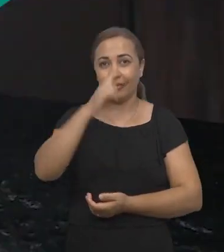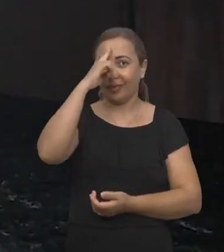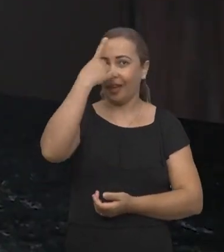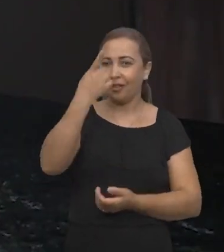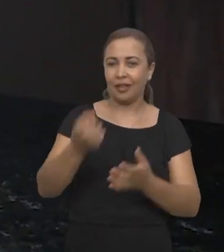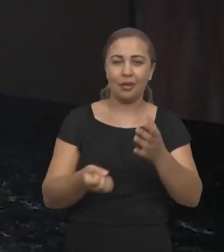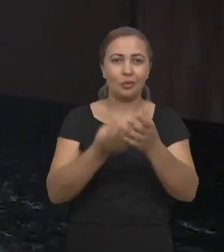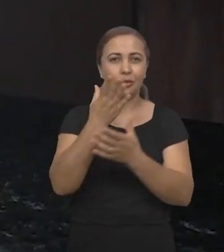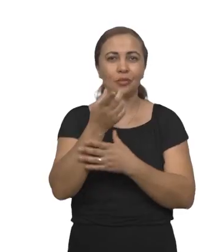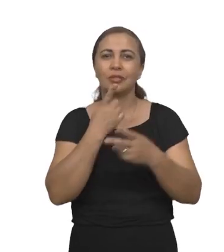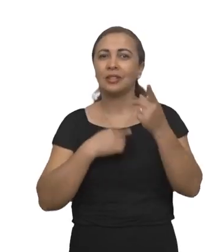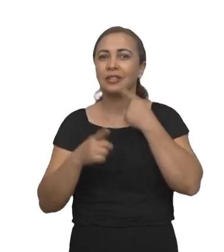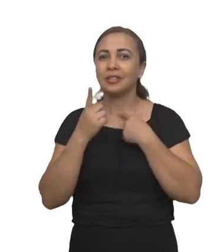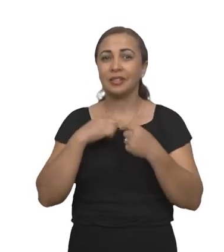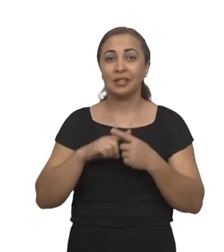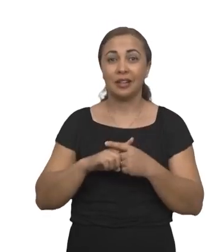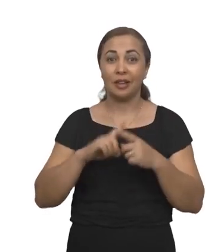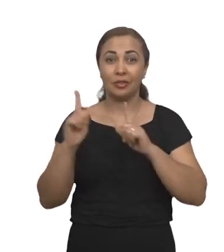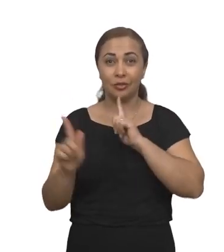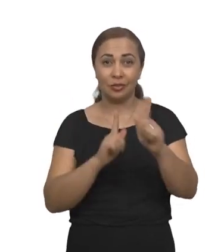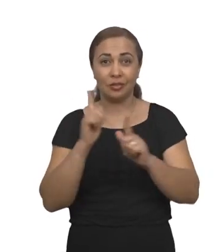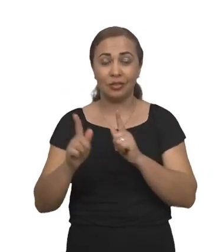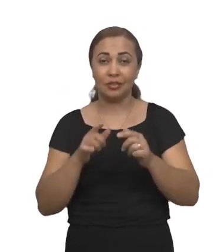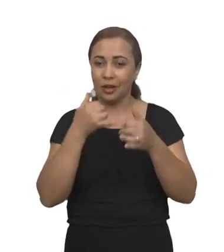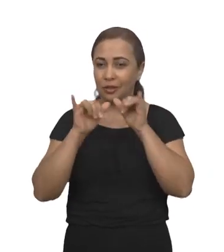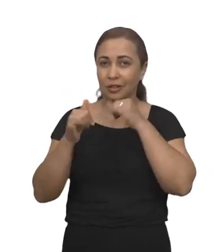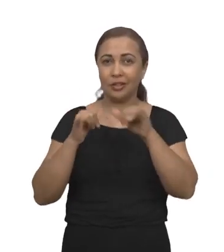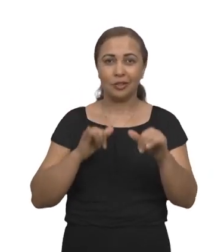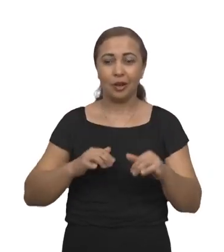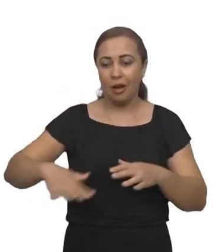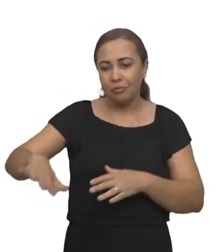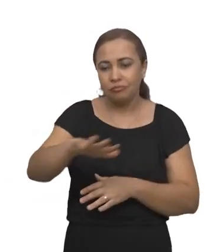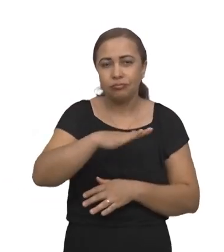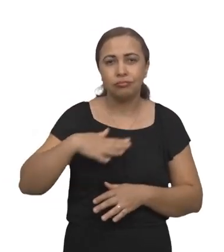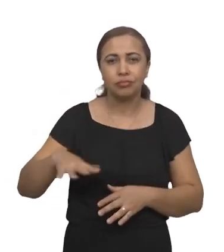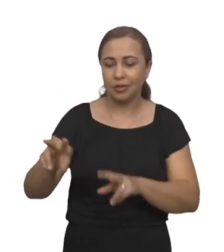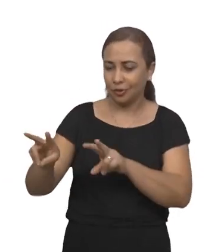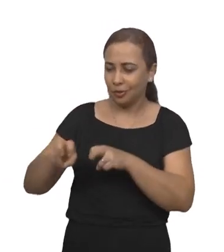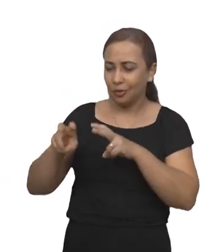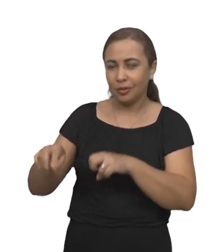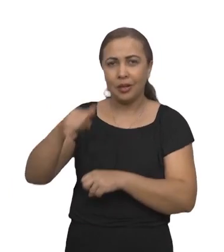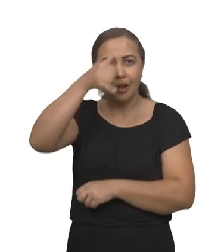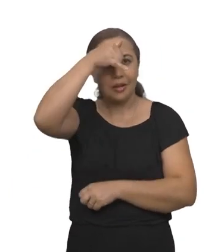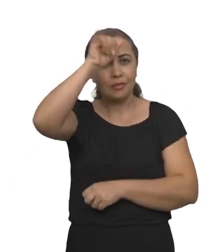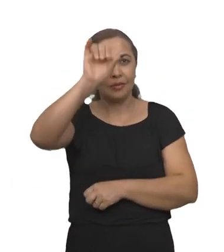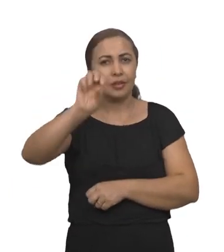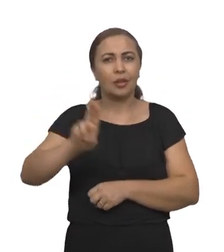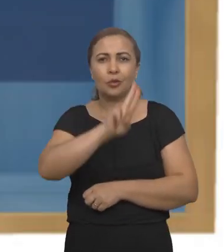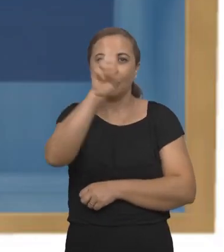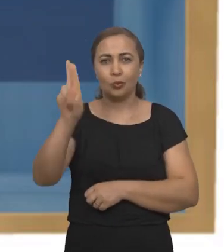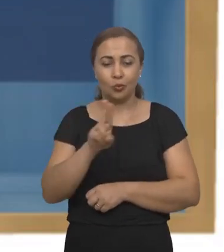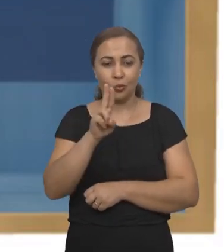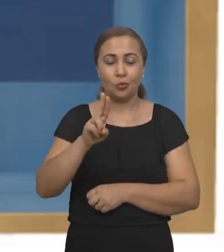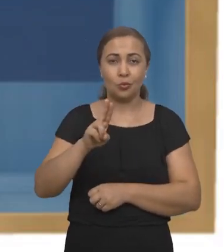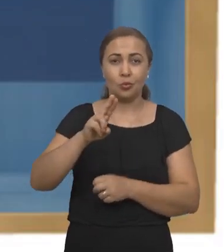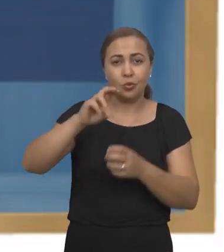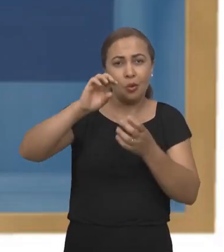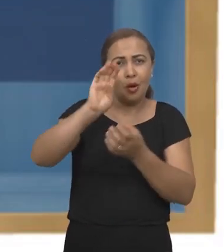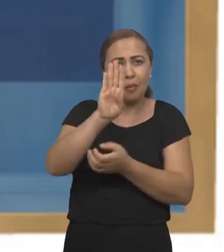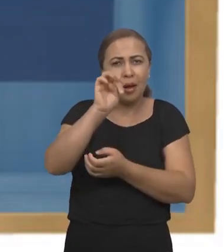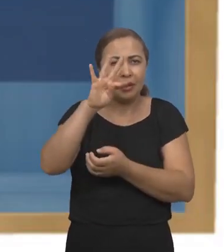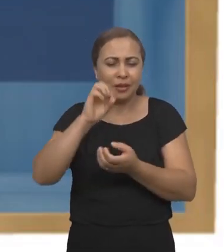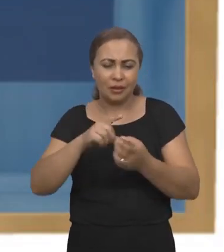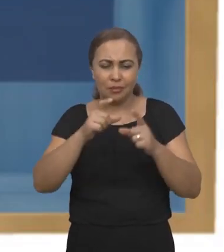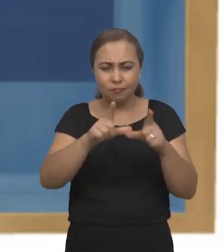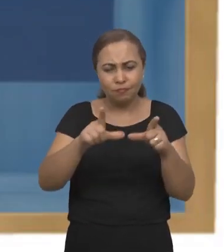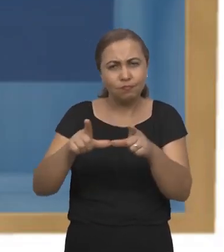A ideia surgiu da necessidade da geração de energia em um ambiente rural, evitando o uso de baterias químicas, que